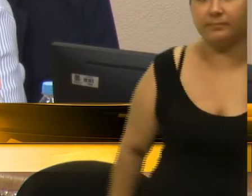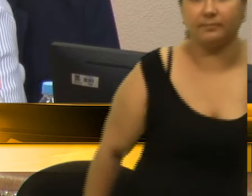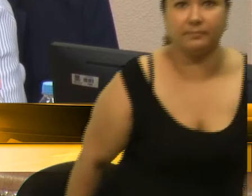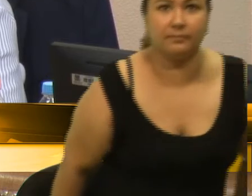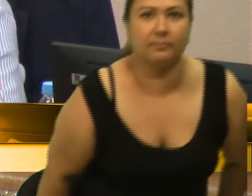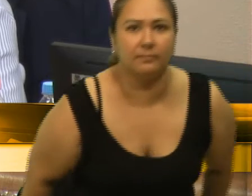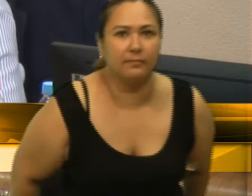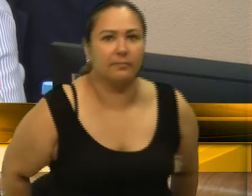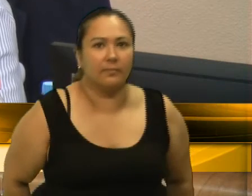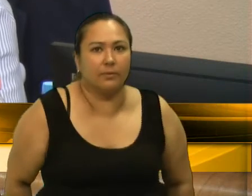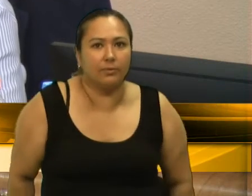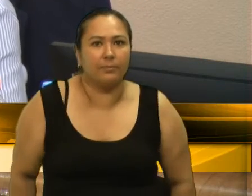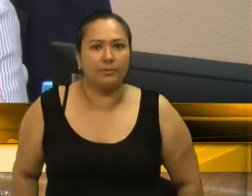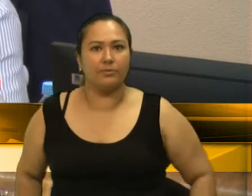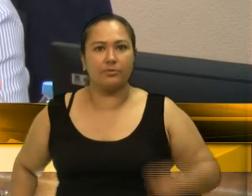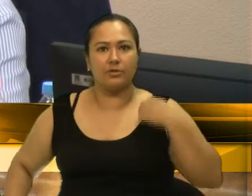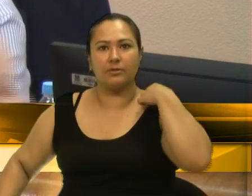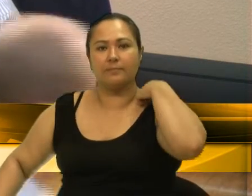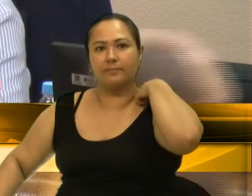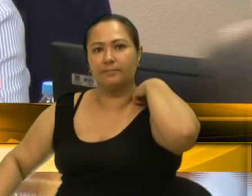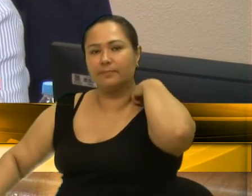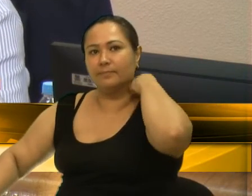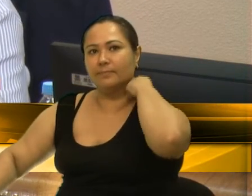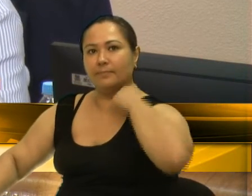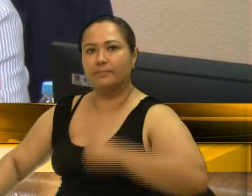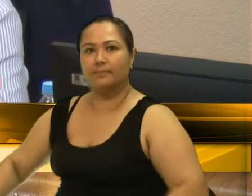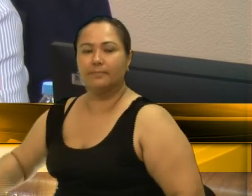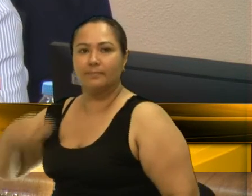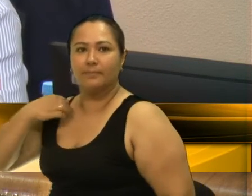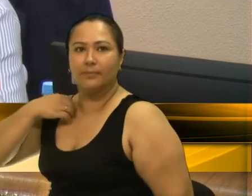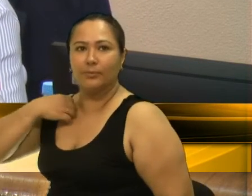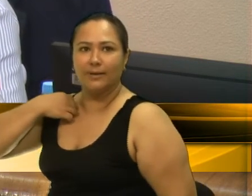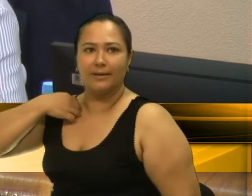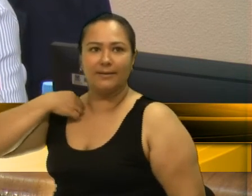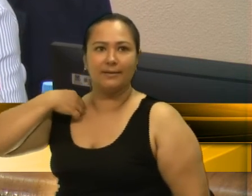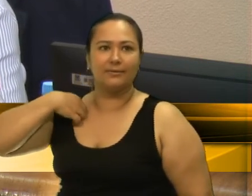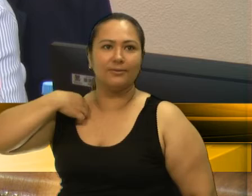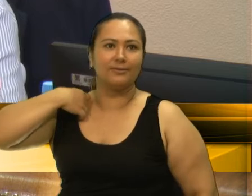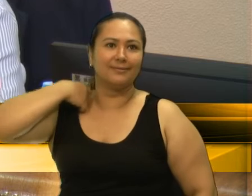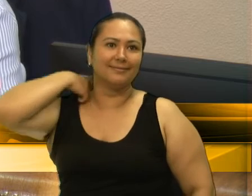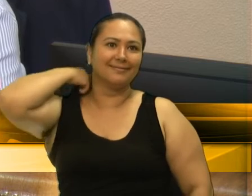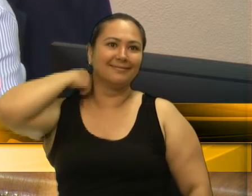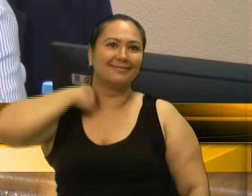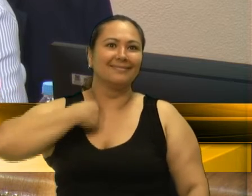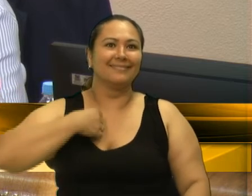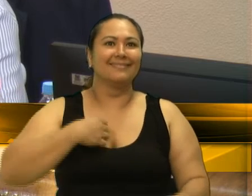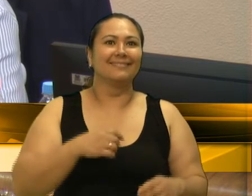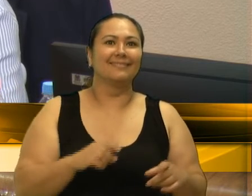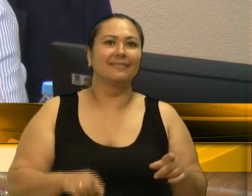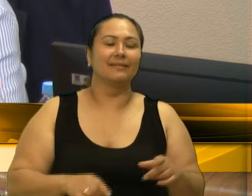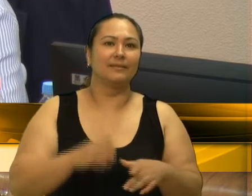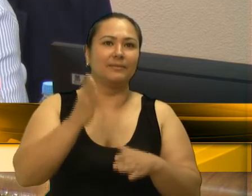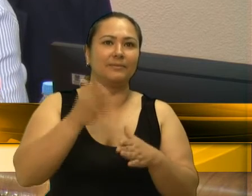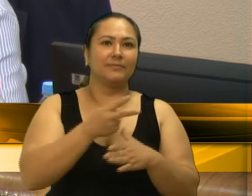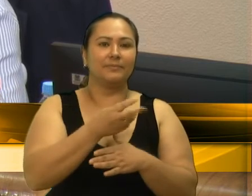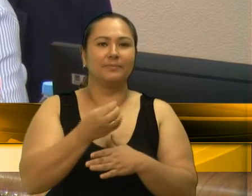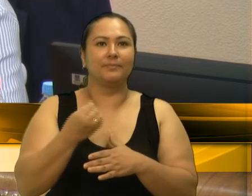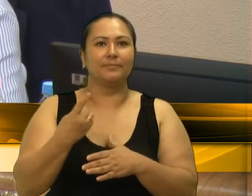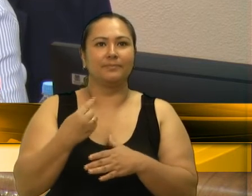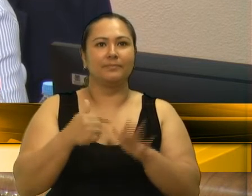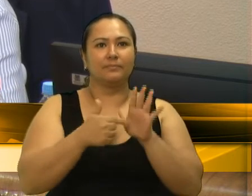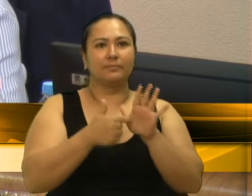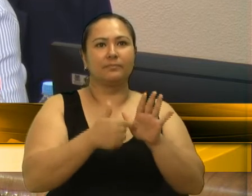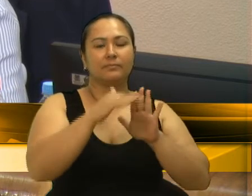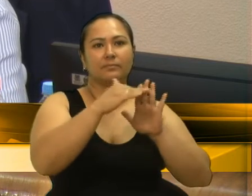teor propriamente ali? Presidente Tomé, o Estatuto das Cidades, Lei 10.257/2001, estabelece as